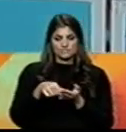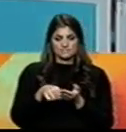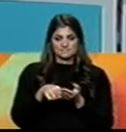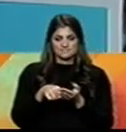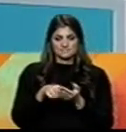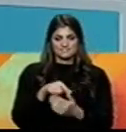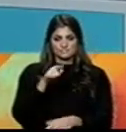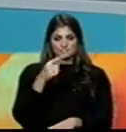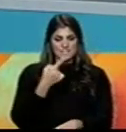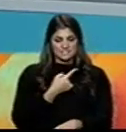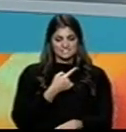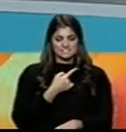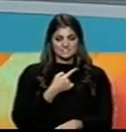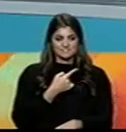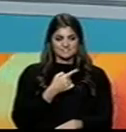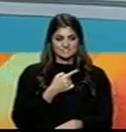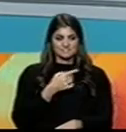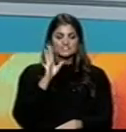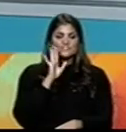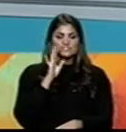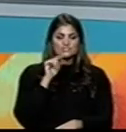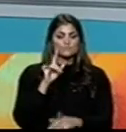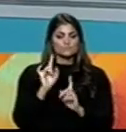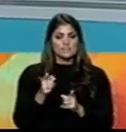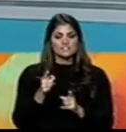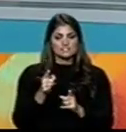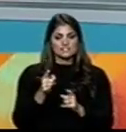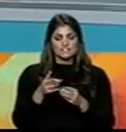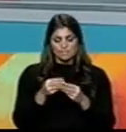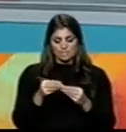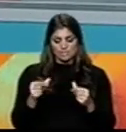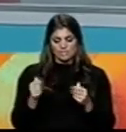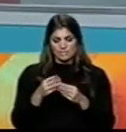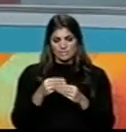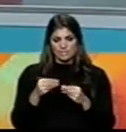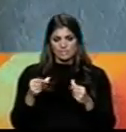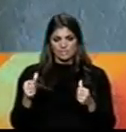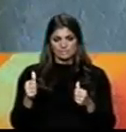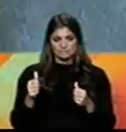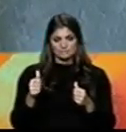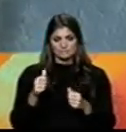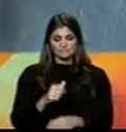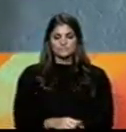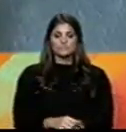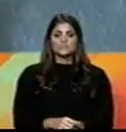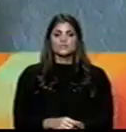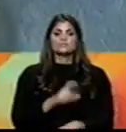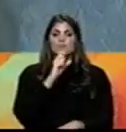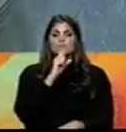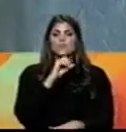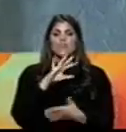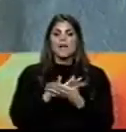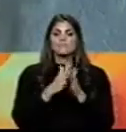com Cristina o tabuleiro. É que manda. Olha, estás a ver que já começa a ficar, uma massa consistente. Uma massa menos... Sim. E podemos utilizar as mãozinhas,